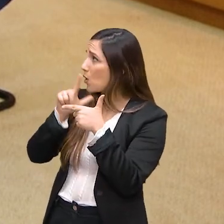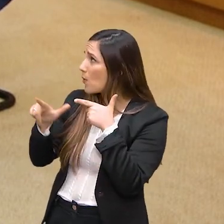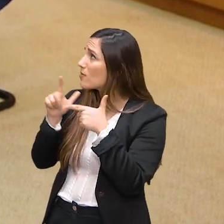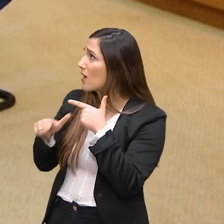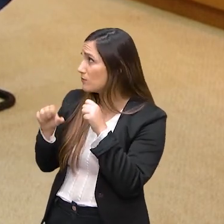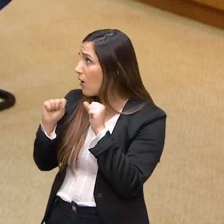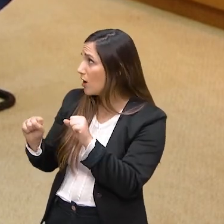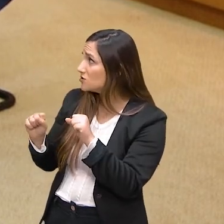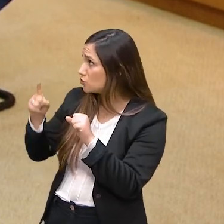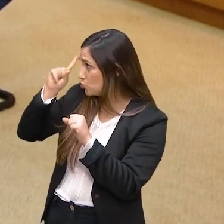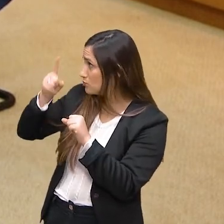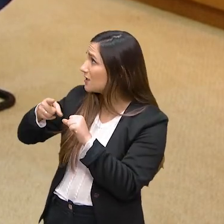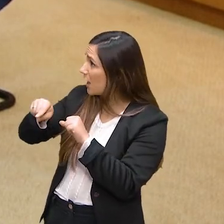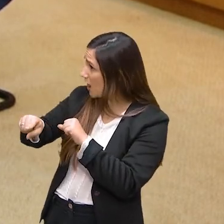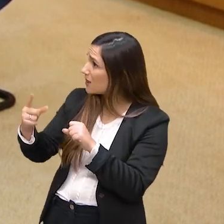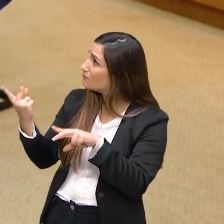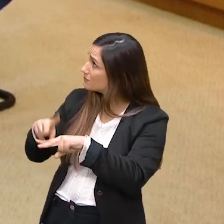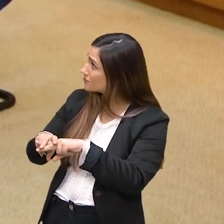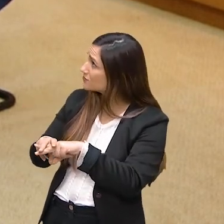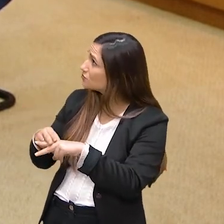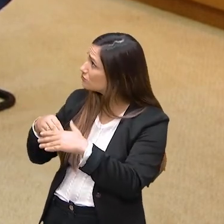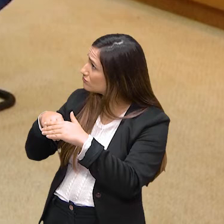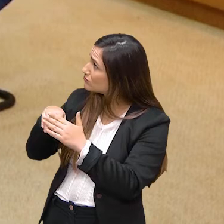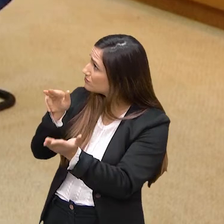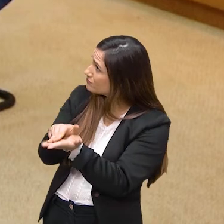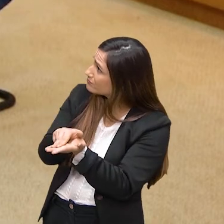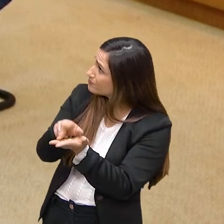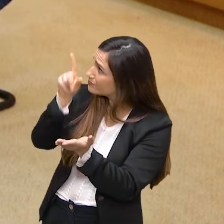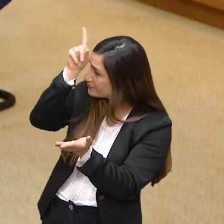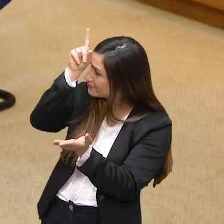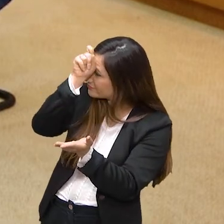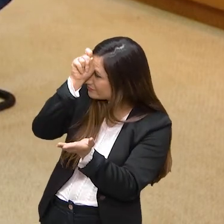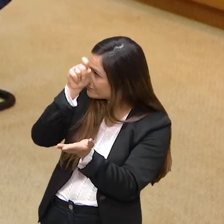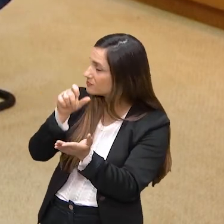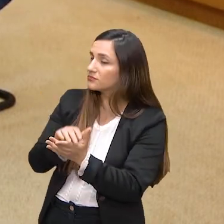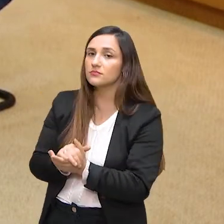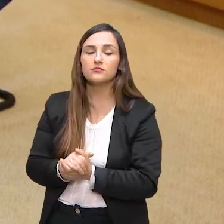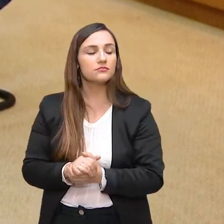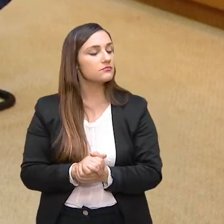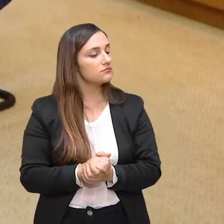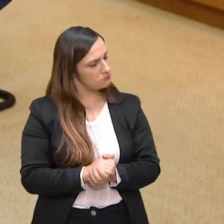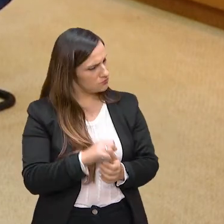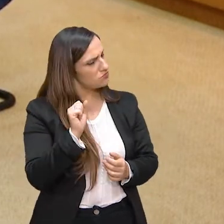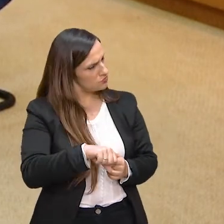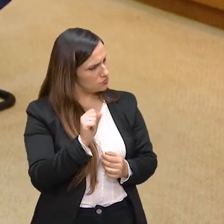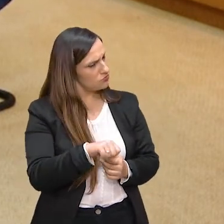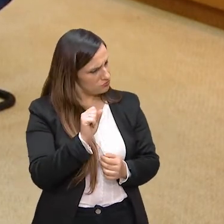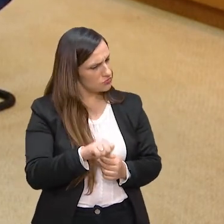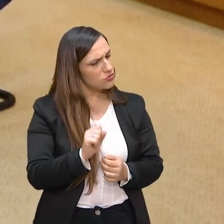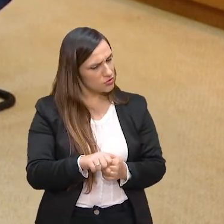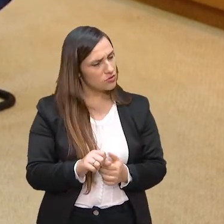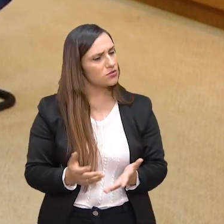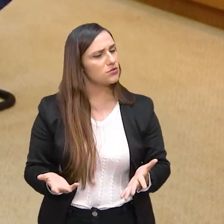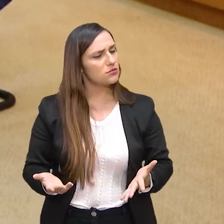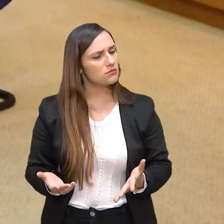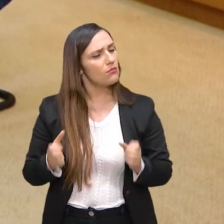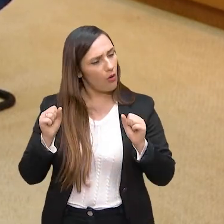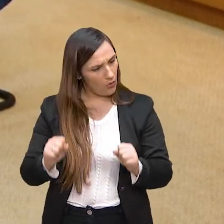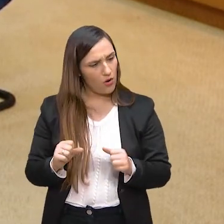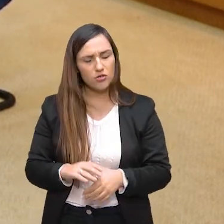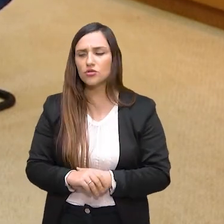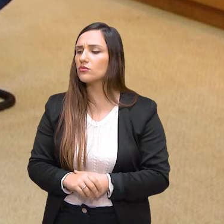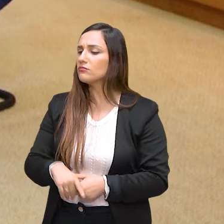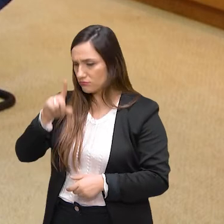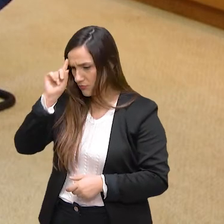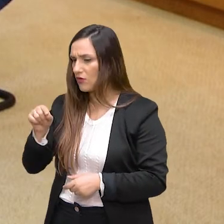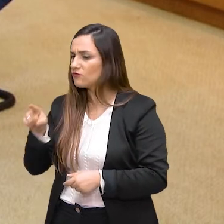mesmo até a vontade dela, e o juiz ordena que o município providencie essa internação e o prefeito, por qualquer razão,